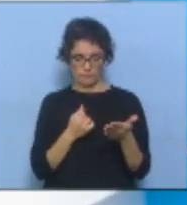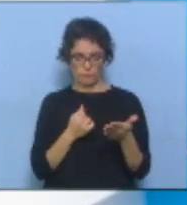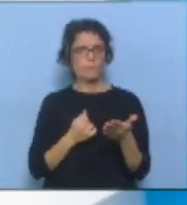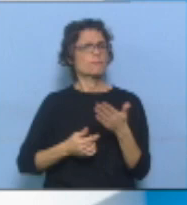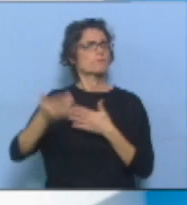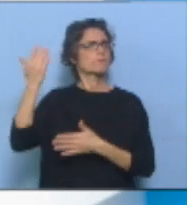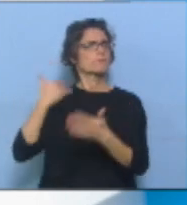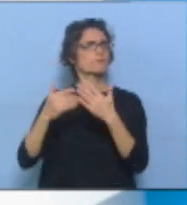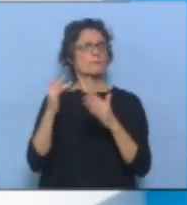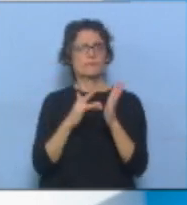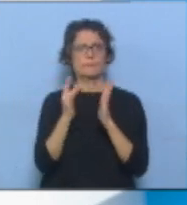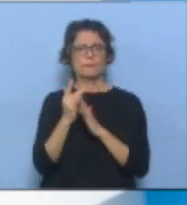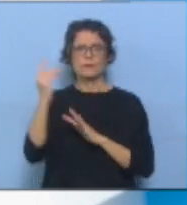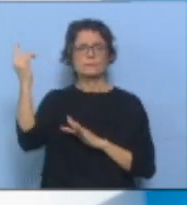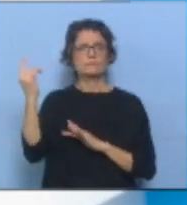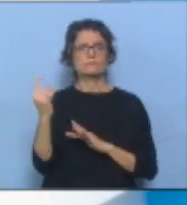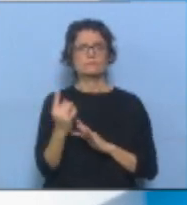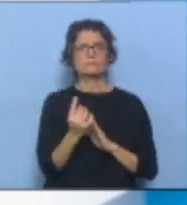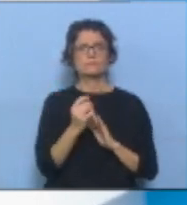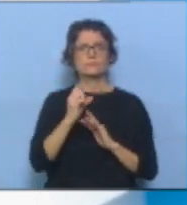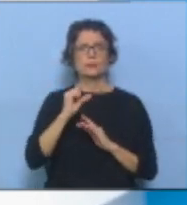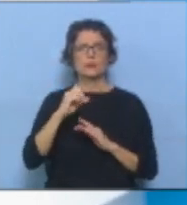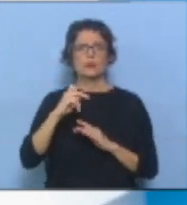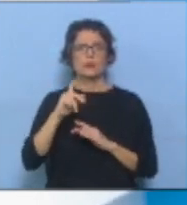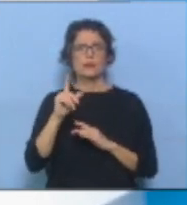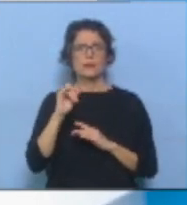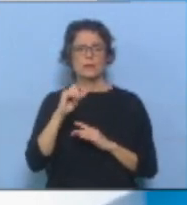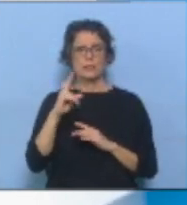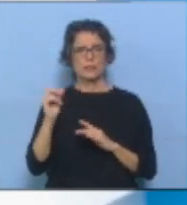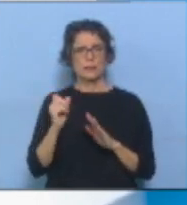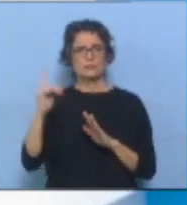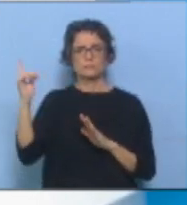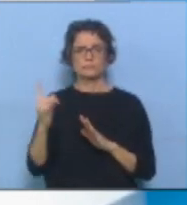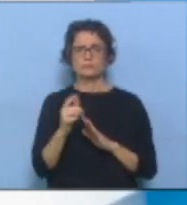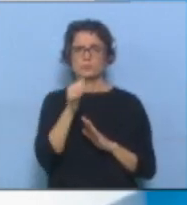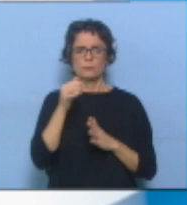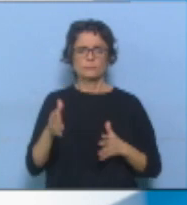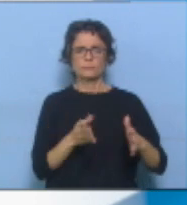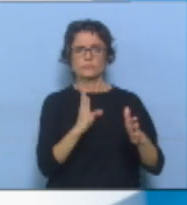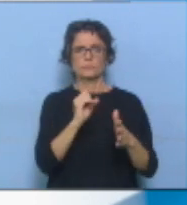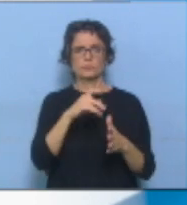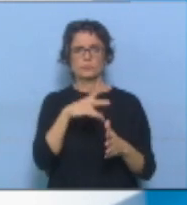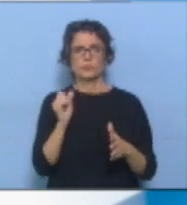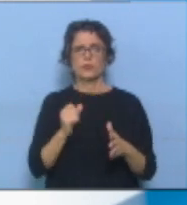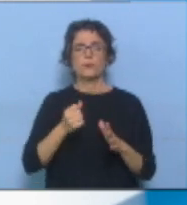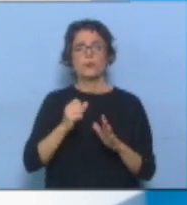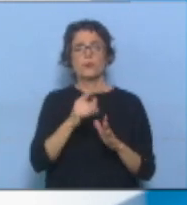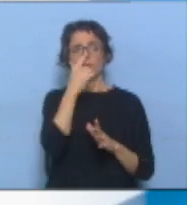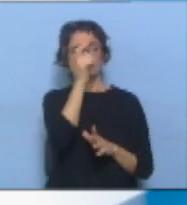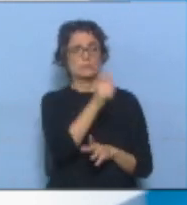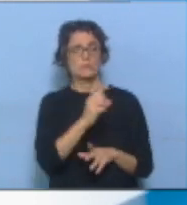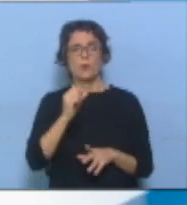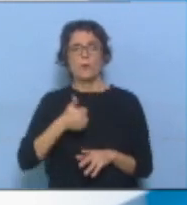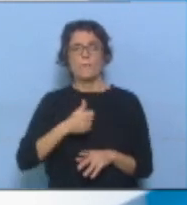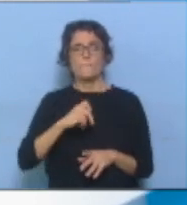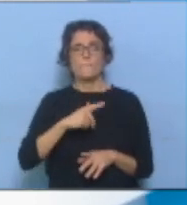Naquele tempo, Jesus chegou da Galileia e veio ter com João Batista ao Jordão para ser batizado por ele.